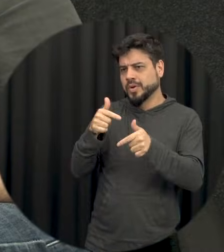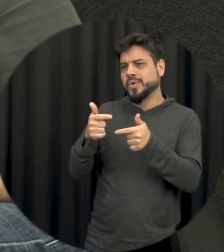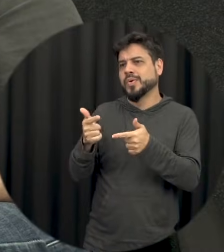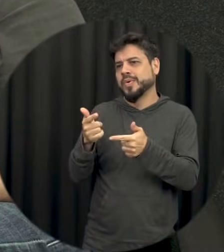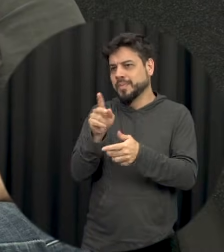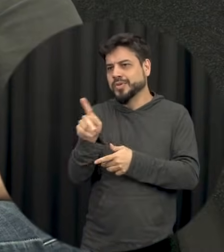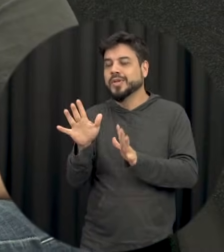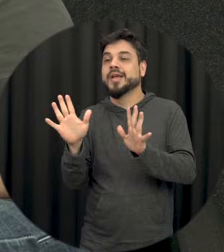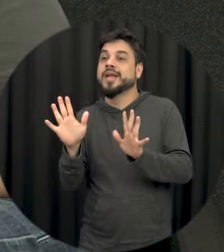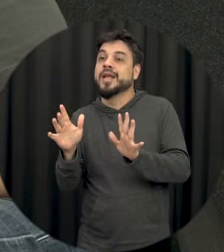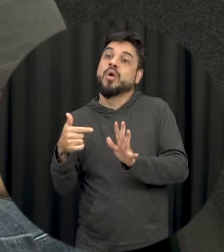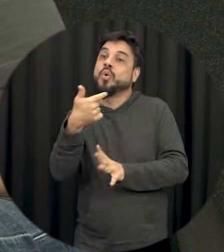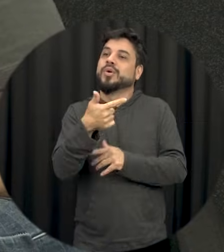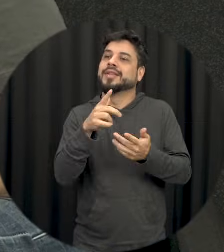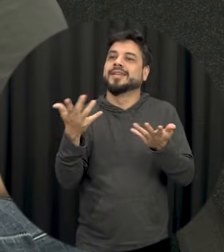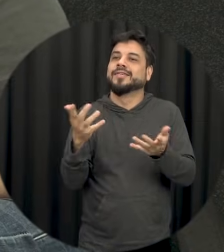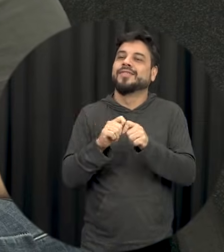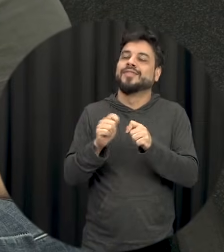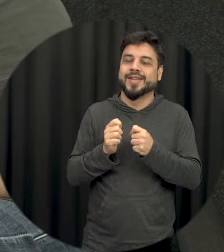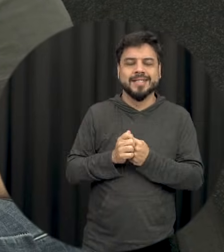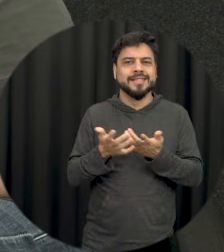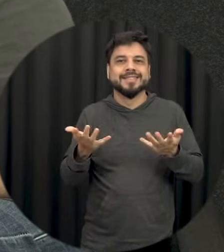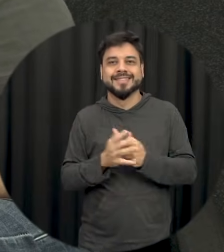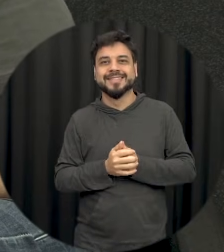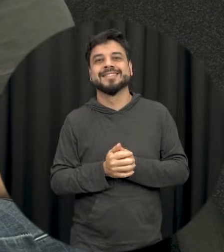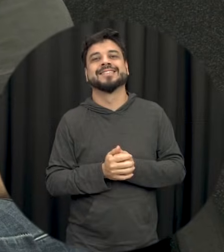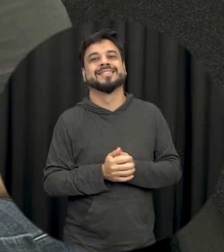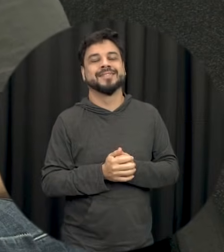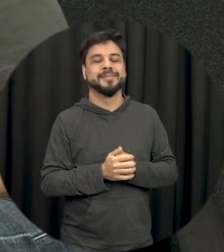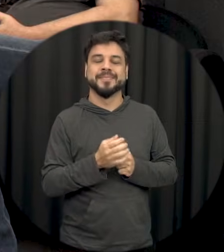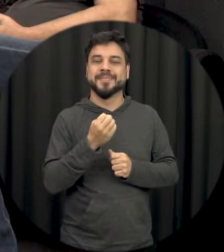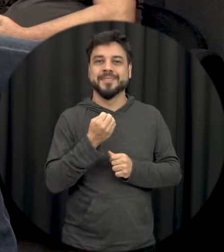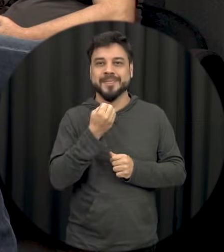Aí vai chão, hein? Vou até passar para a água aqui.